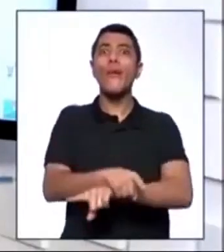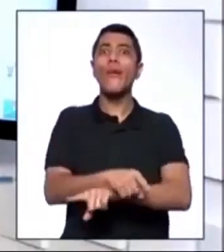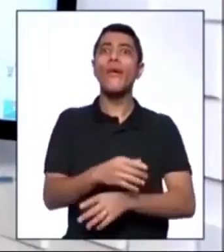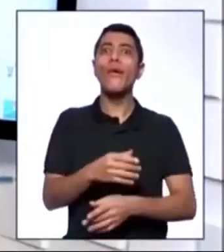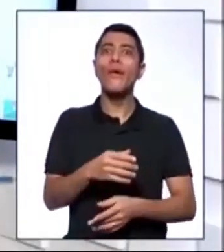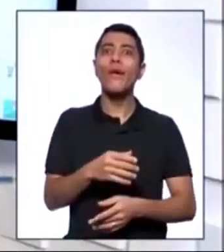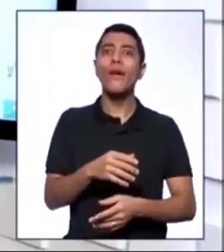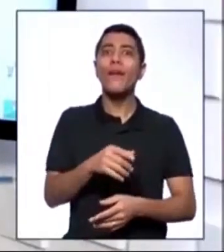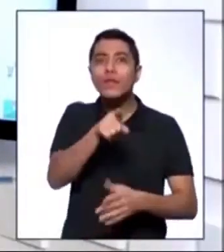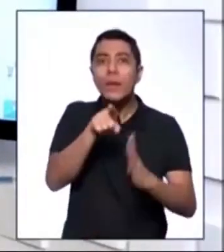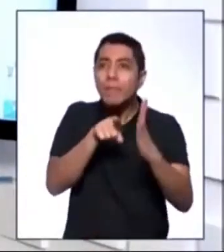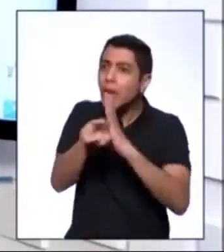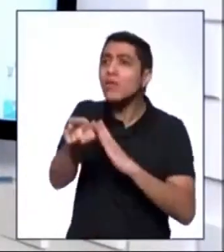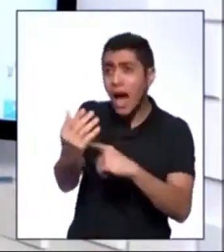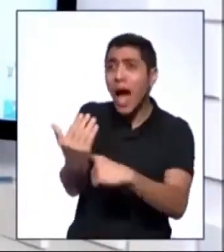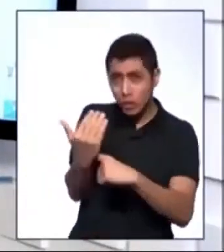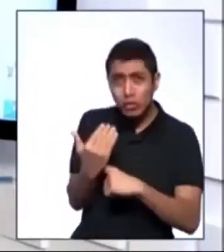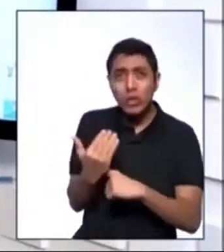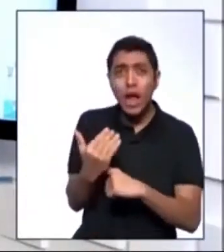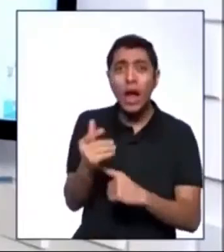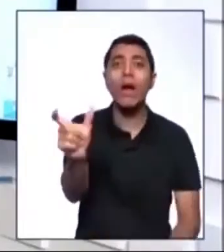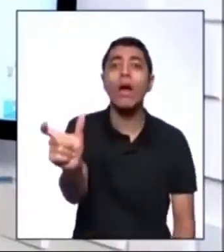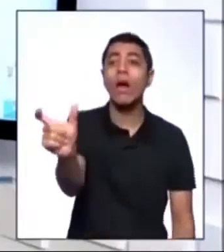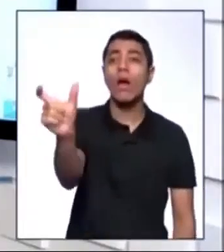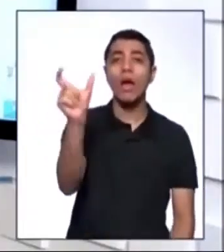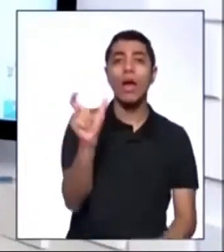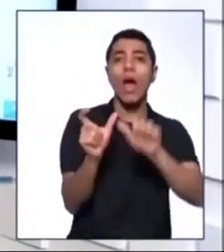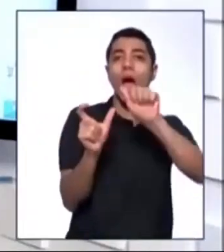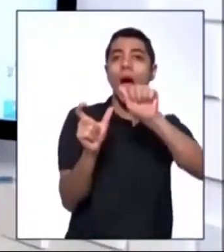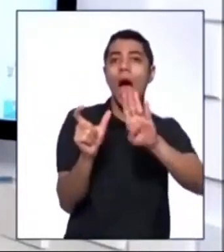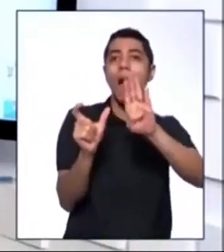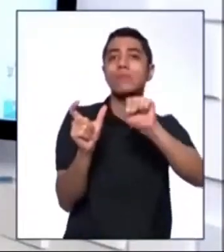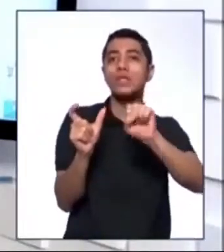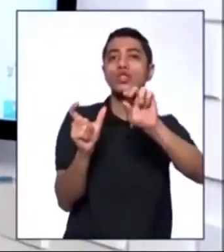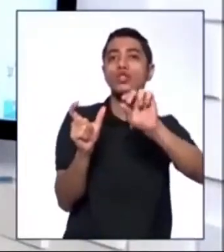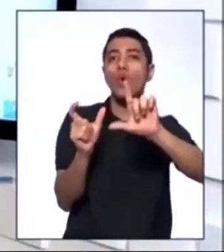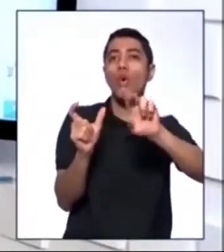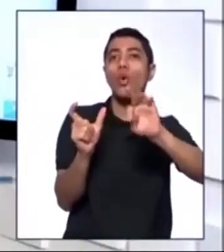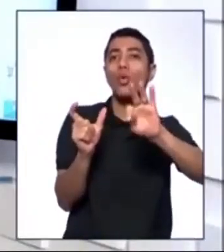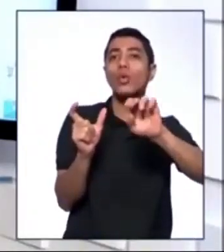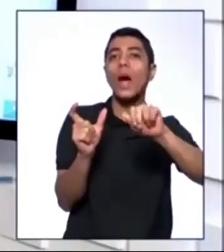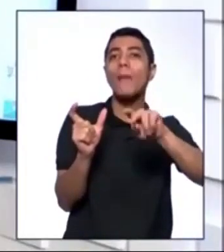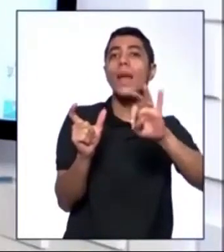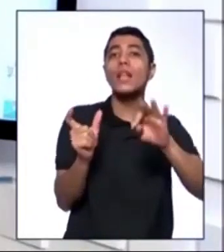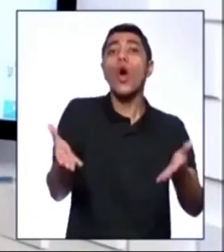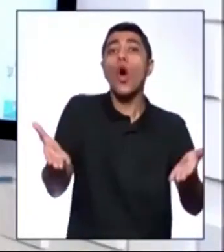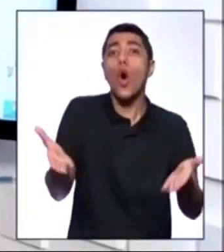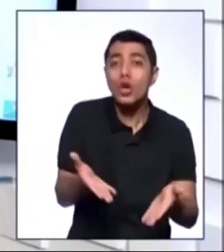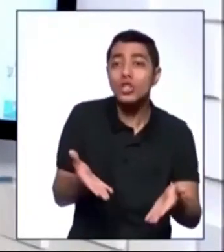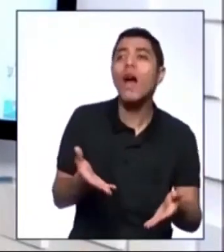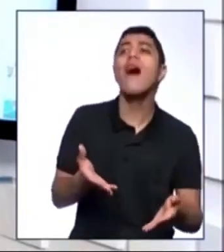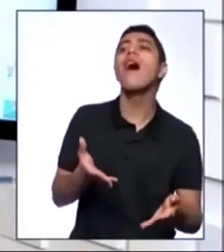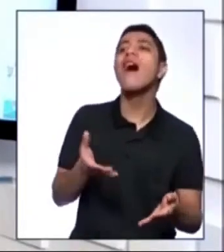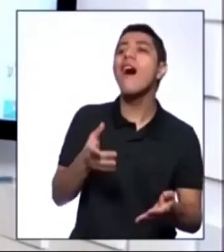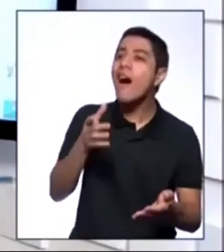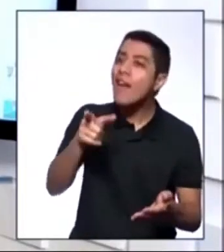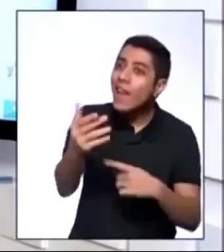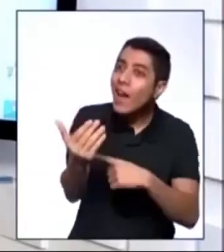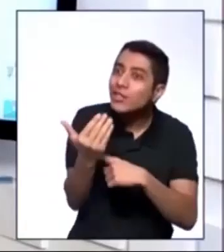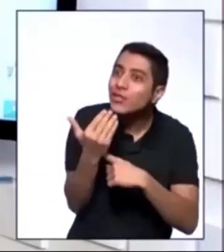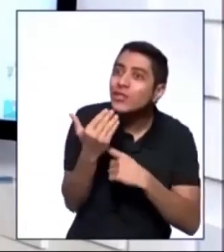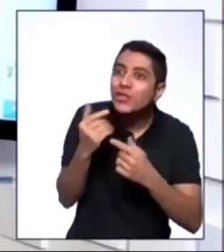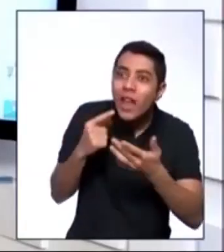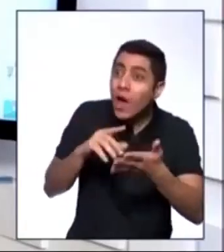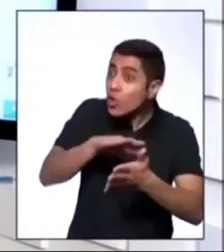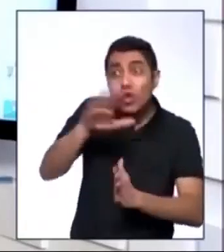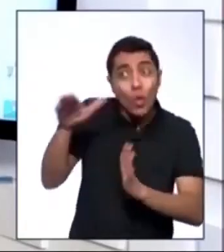Ela mudou de movimento, ela tem um outro significado, ela tem uma outra proposta. Então, às vezes a gente está lendo o